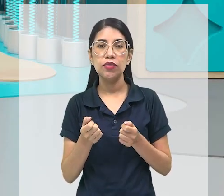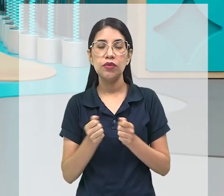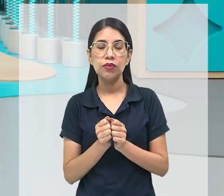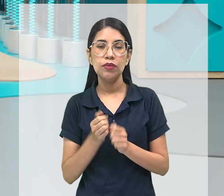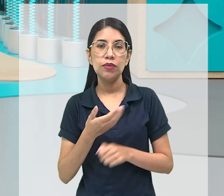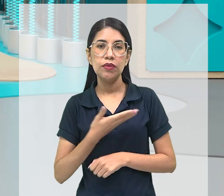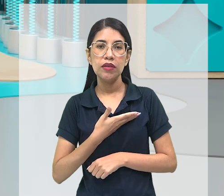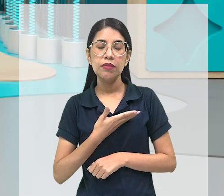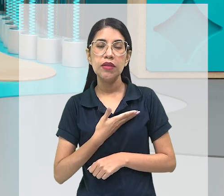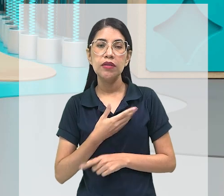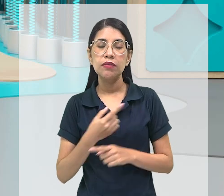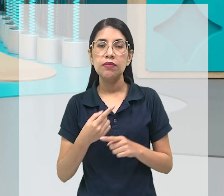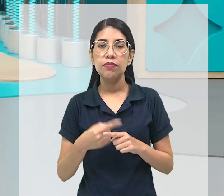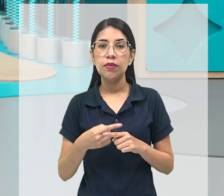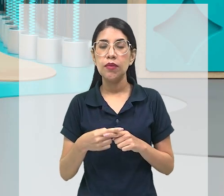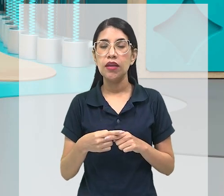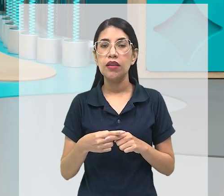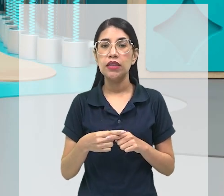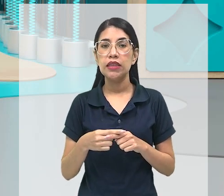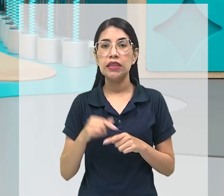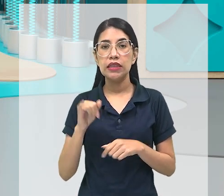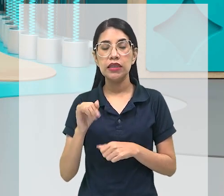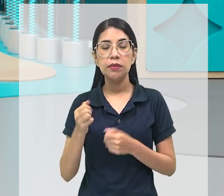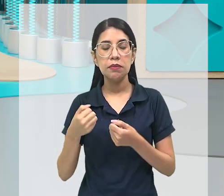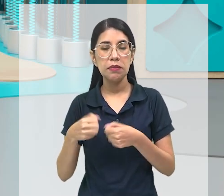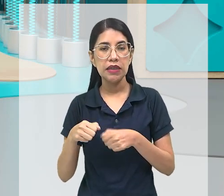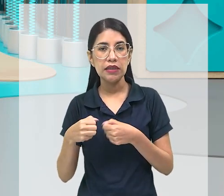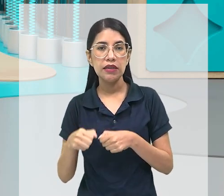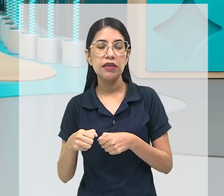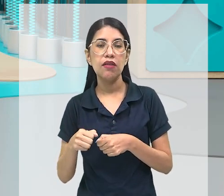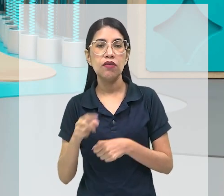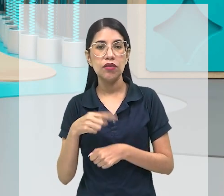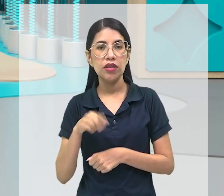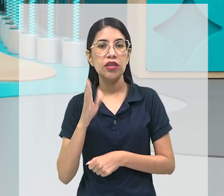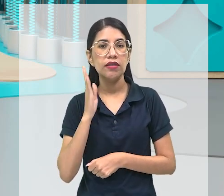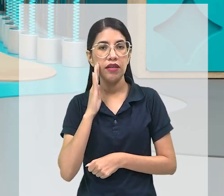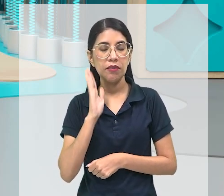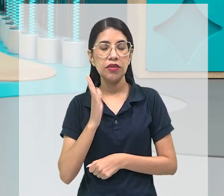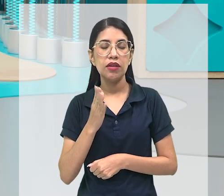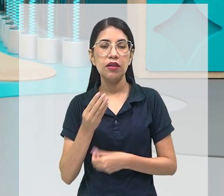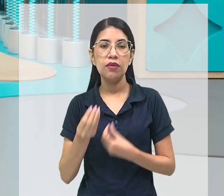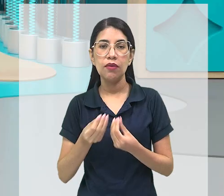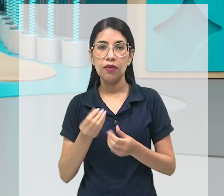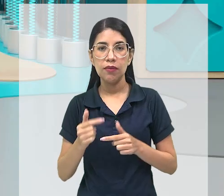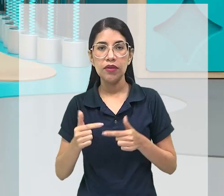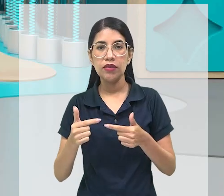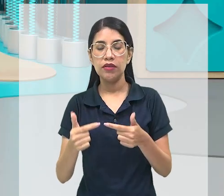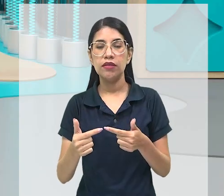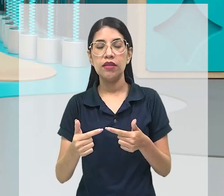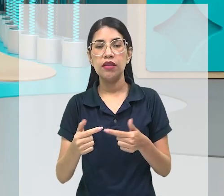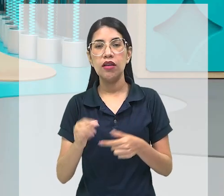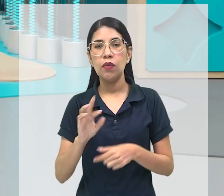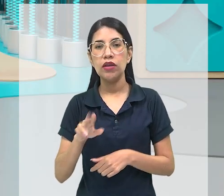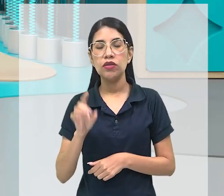vocês. Porque no momento em que for necessário mesmo, vocês já vão saber o que fazer. E não ficar tentando como é que o